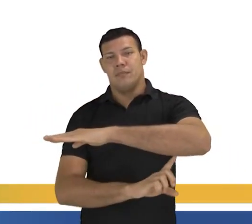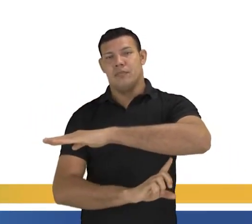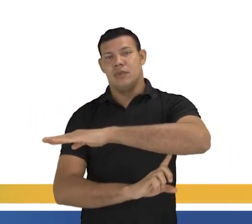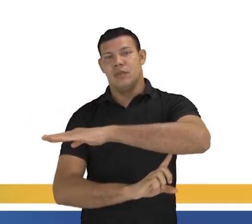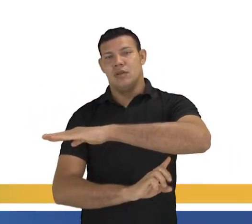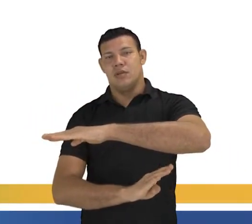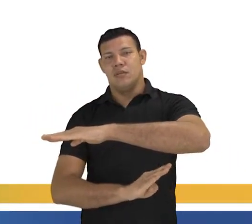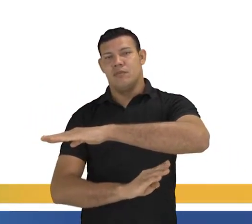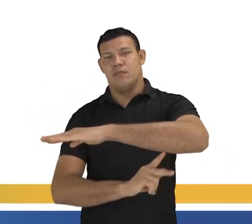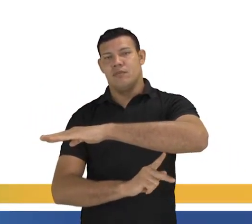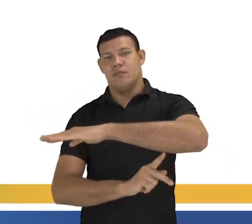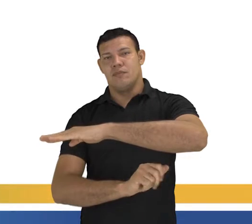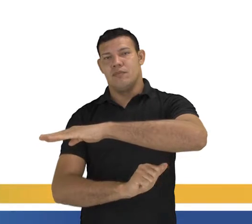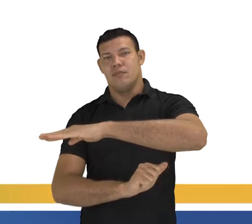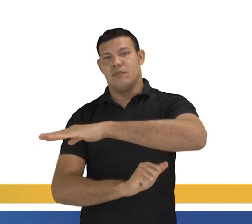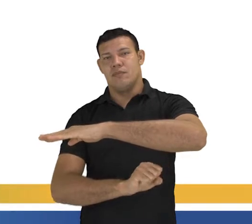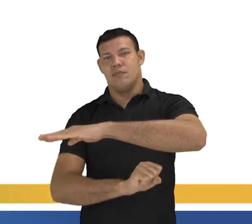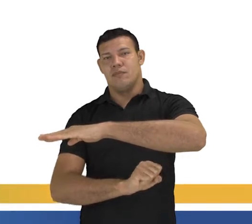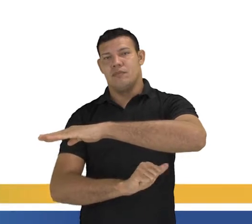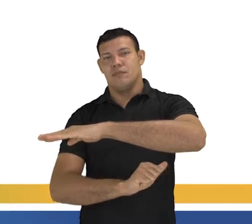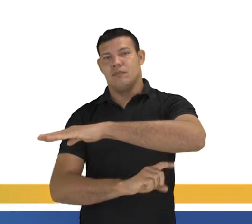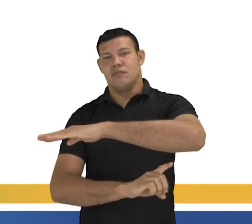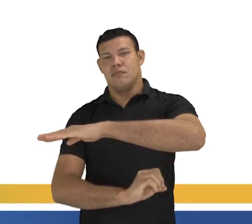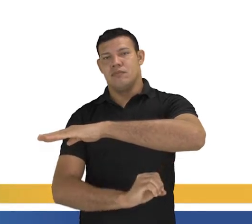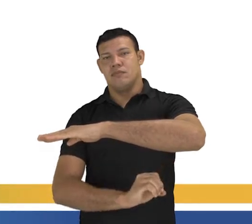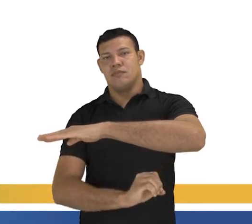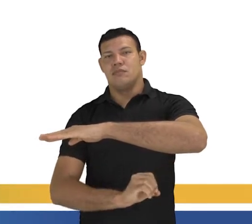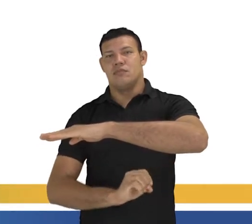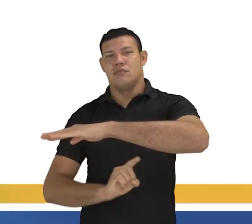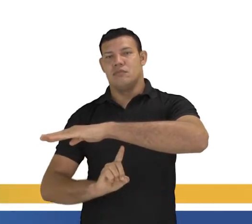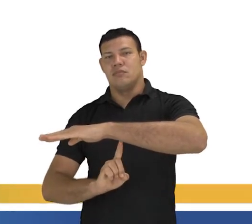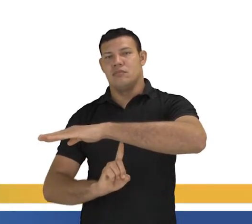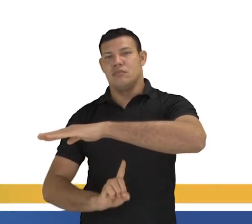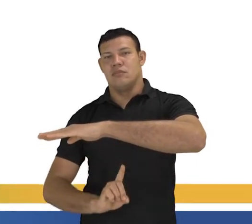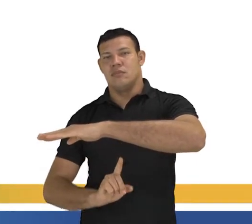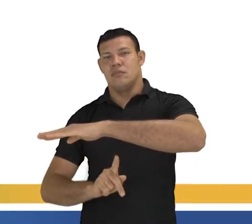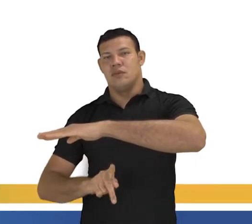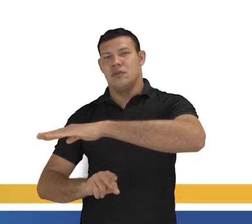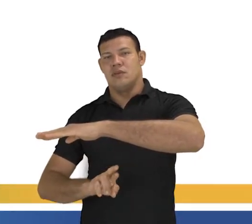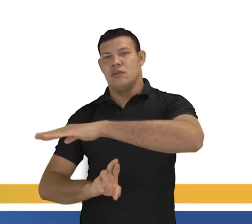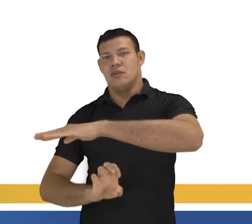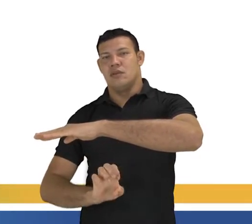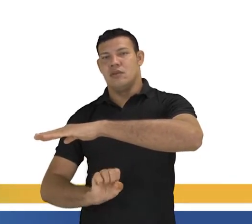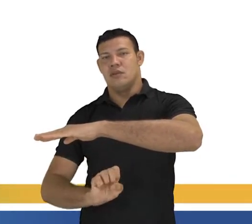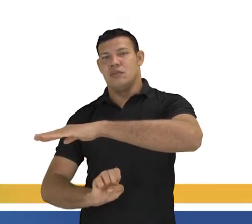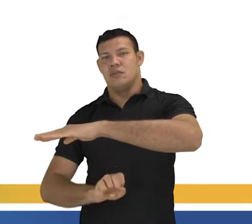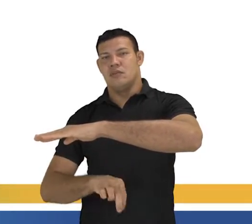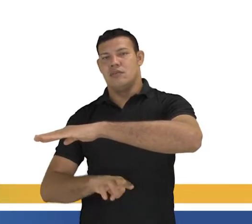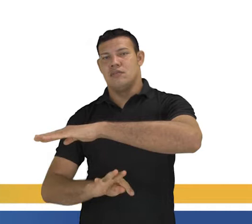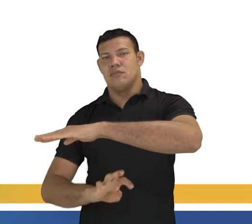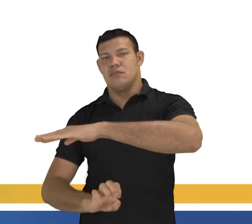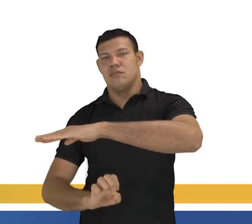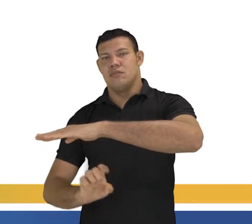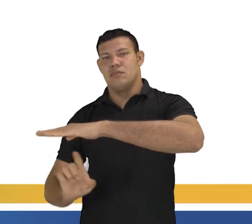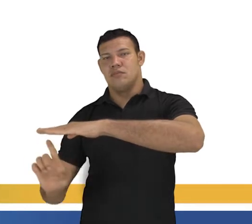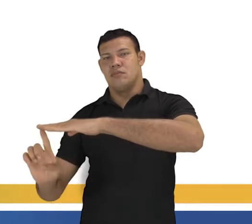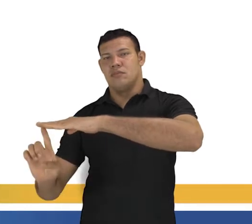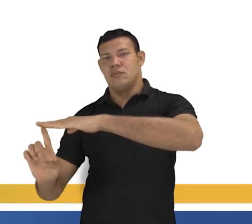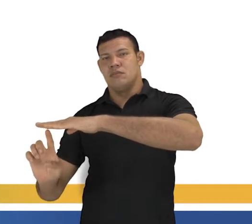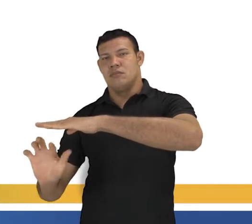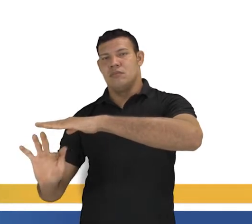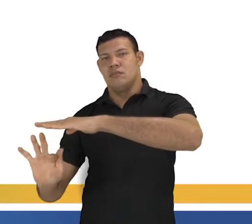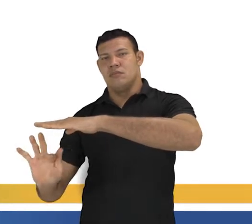até o presente. Então influencia ou então acontece ainda até o presente. Tudo bem? É muito comum